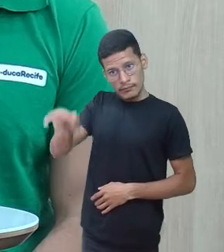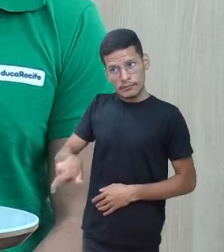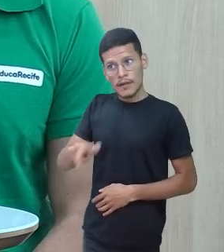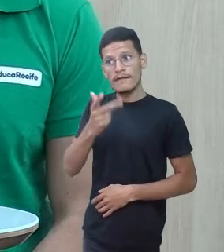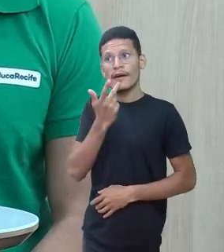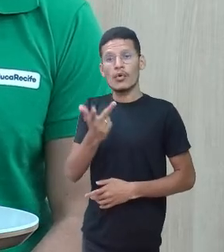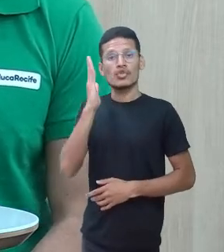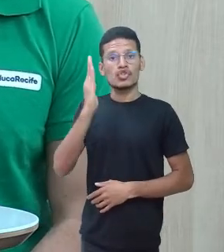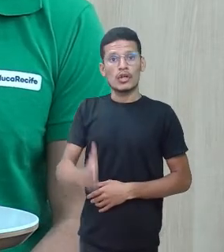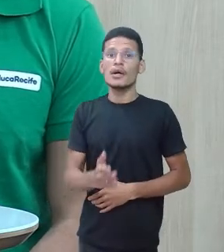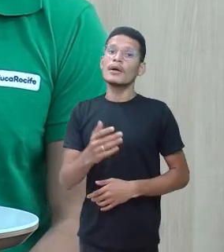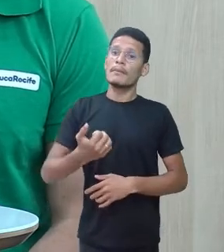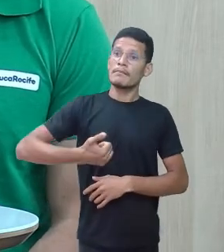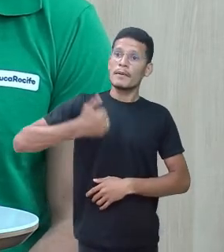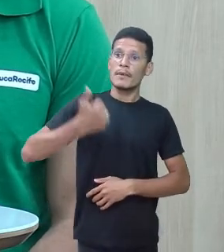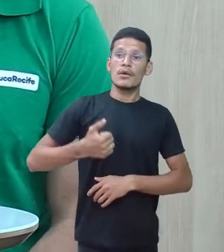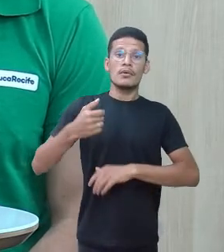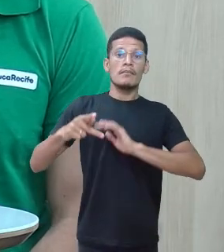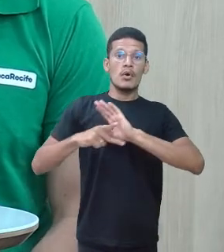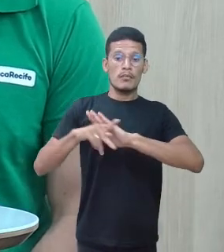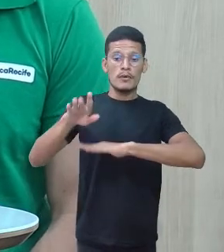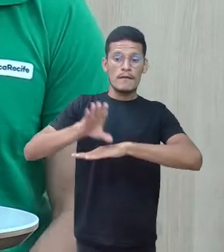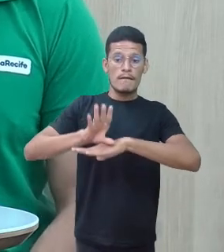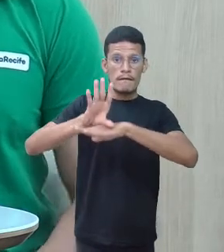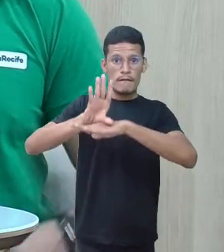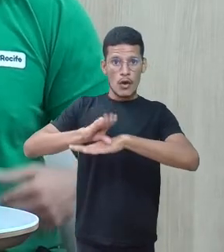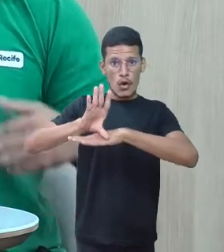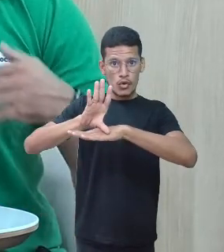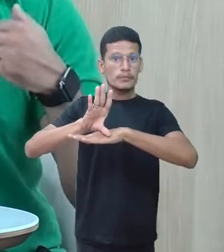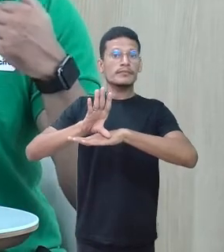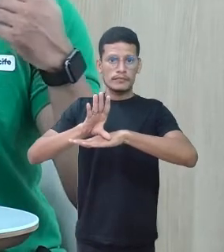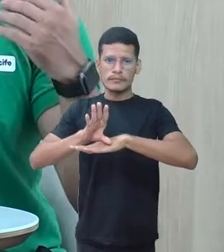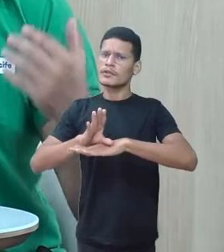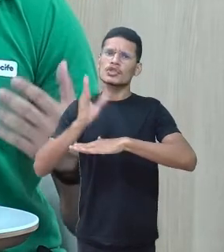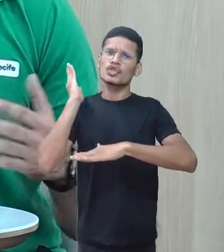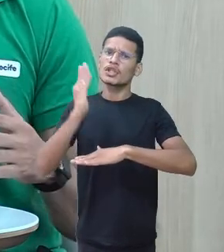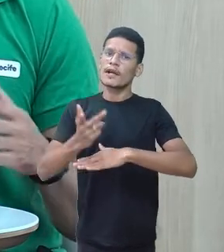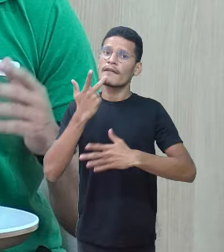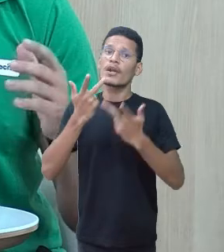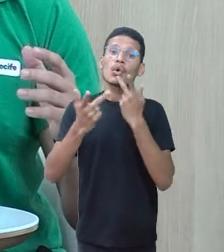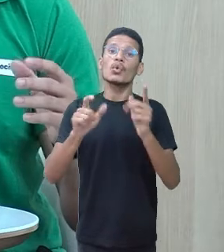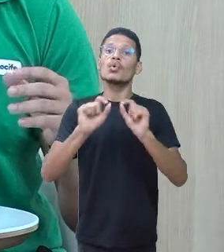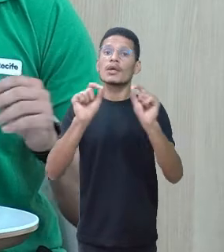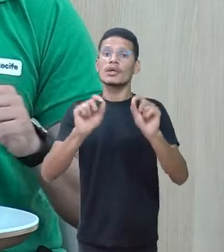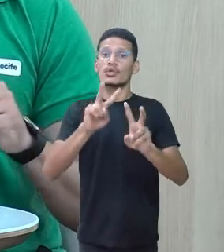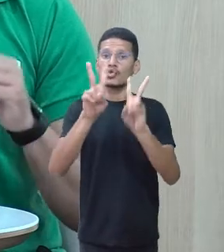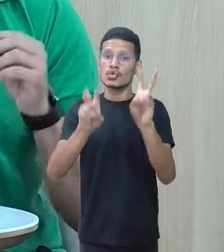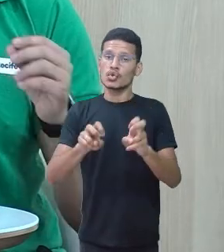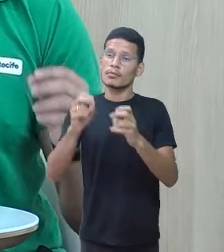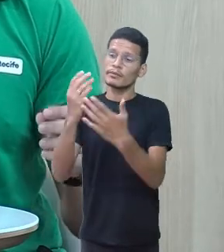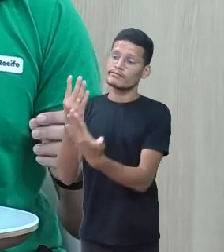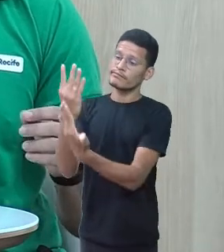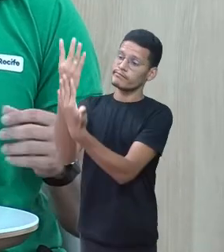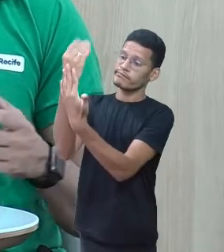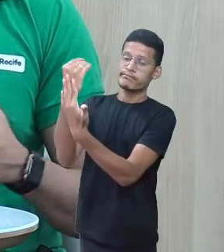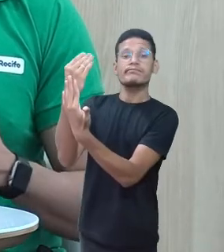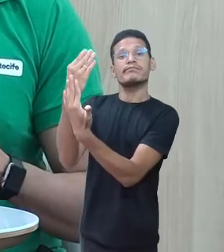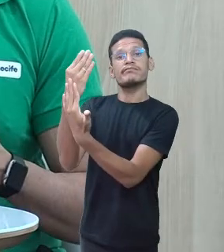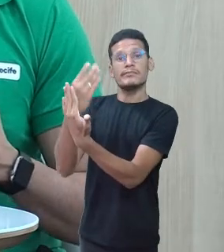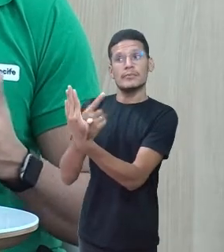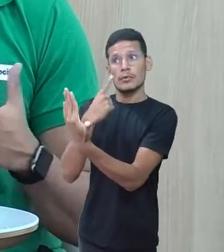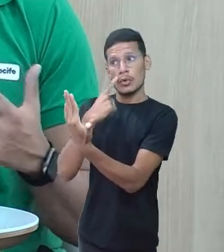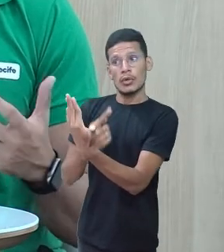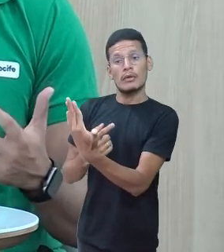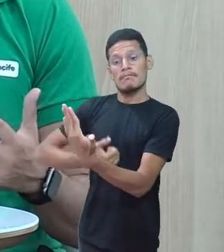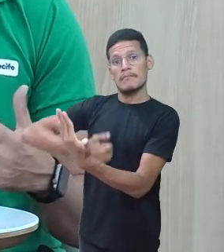primeiro aquela questão lá da fotografia, né? Onde ela disse que em relação a selfie, principalmente, quando a